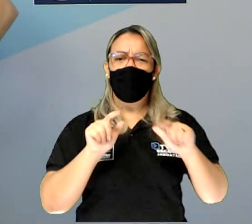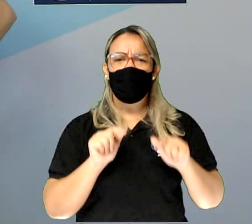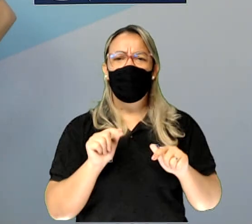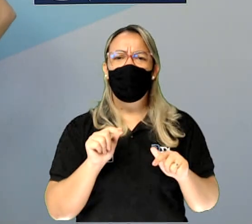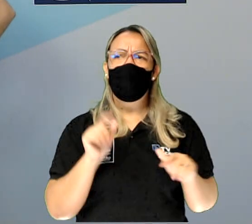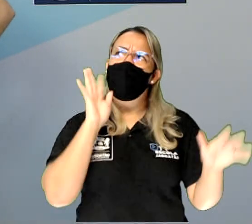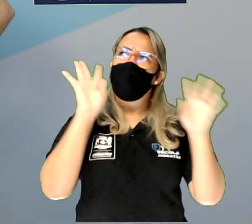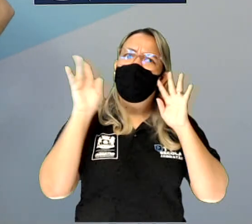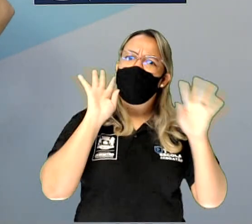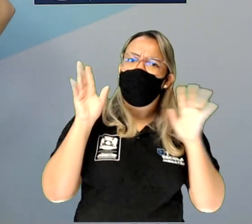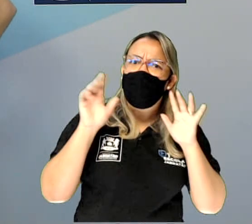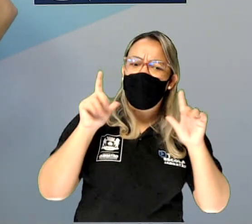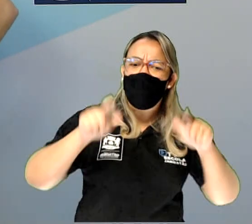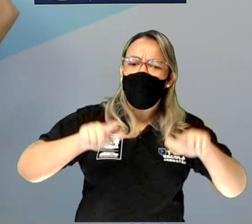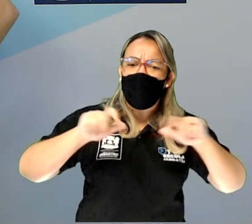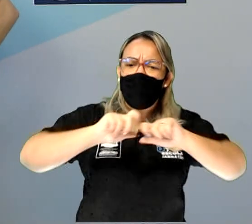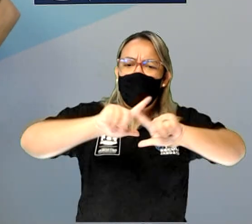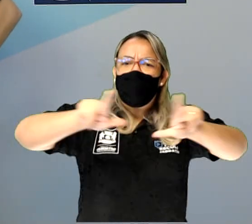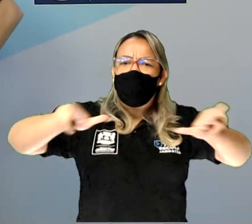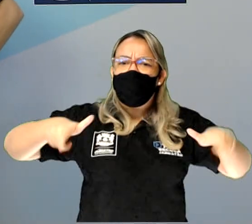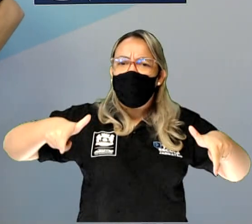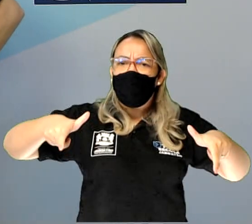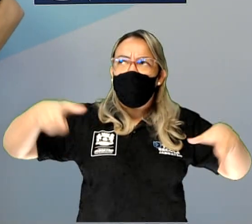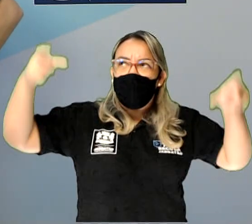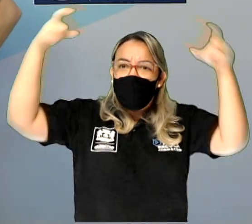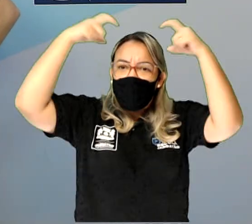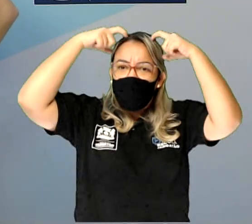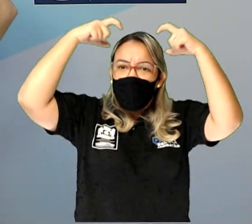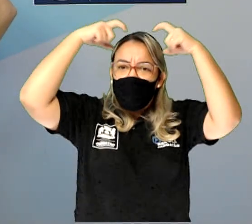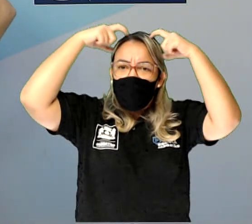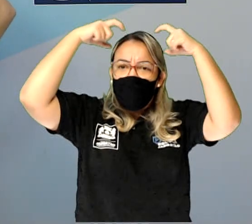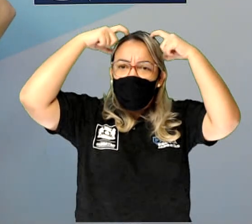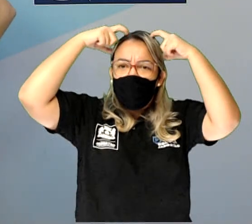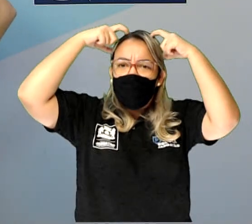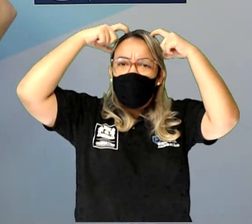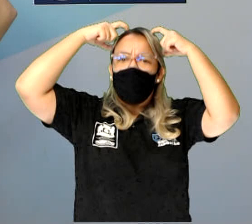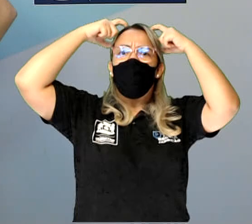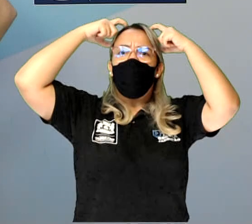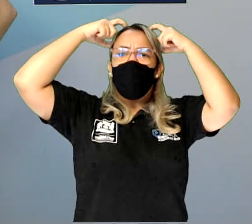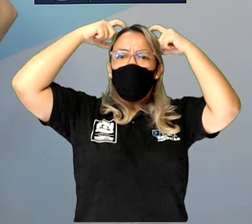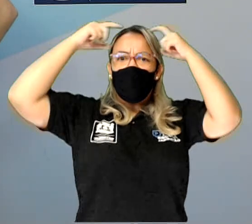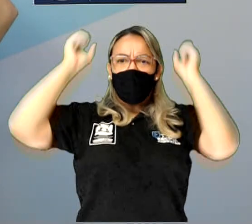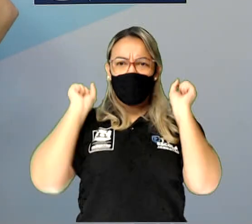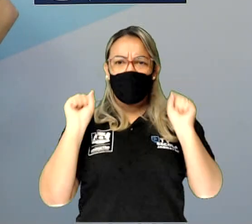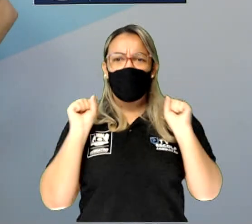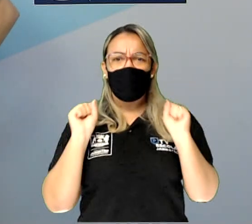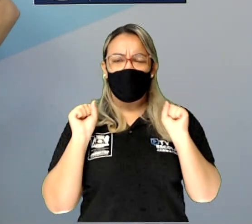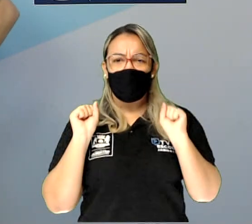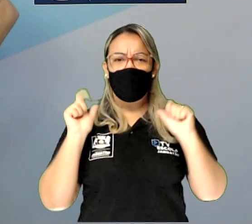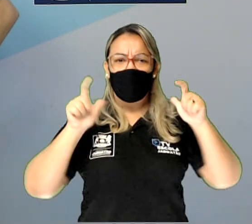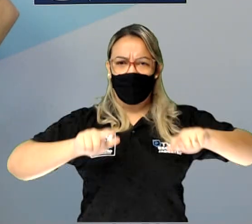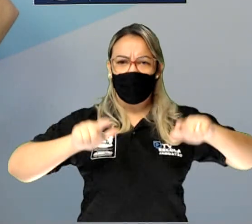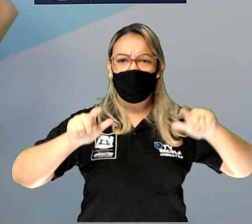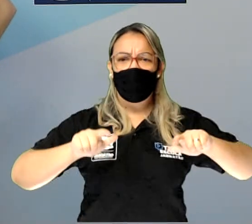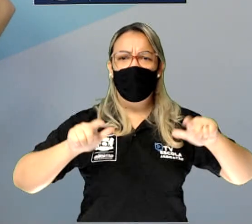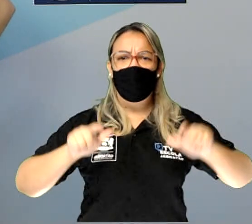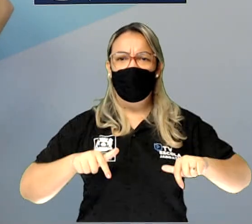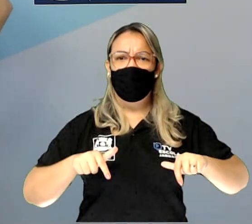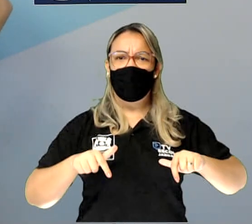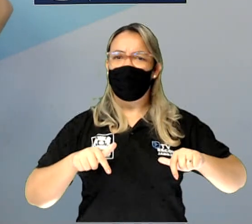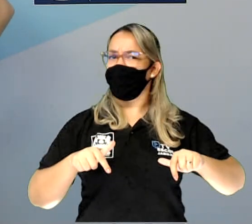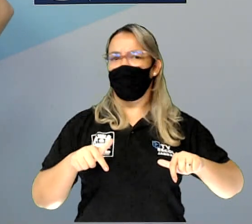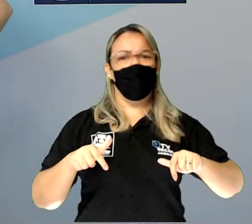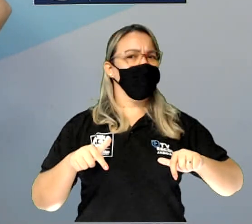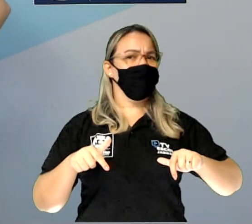Imagine um urso polar nesse lugar. Vocês já imaginaram? Um urso polar, ele pode estar num lugar como esse, ele